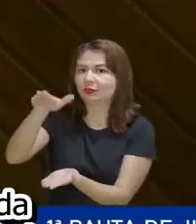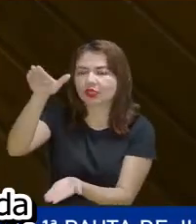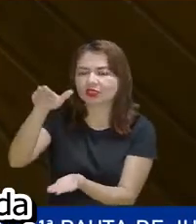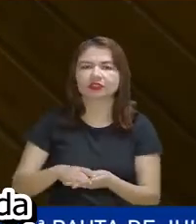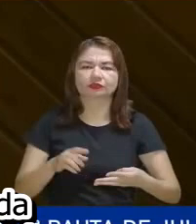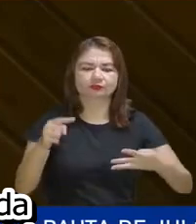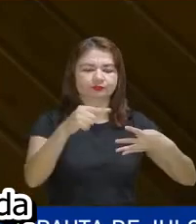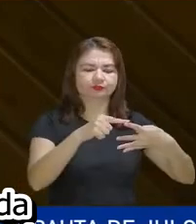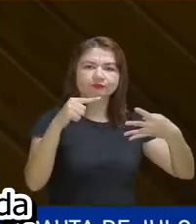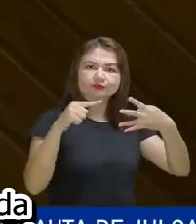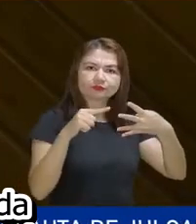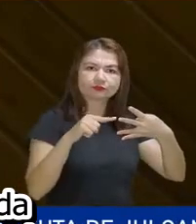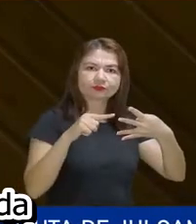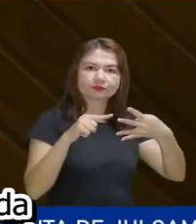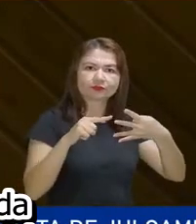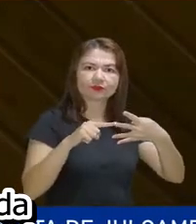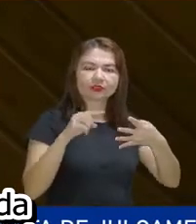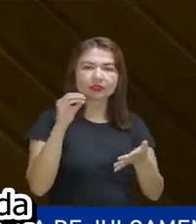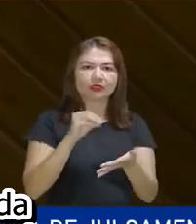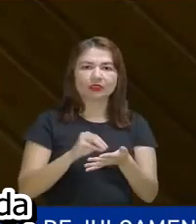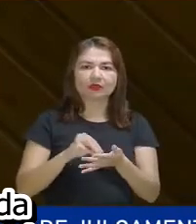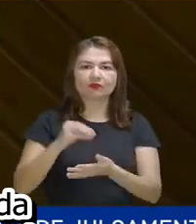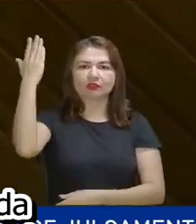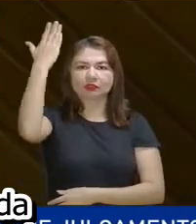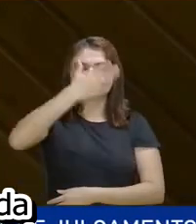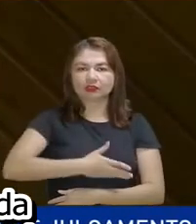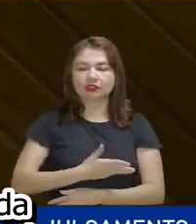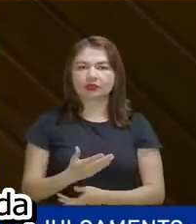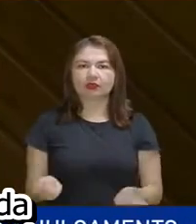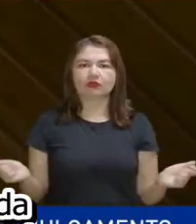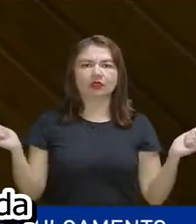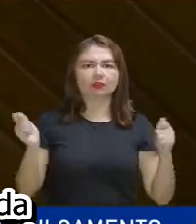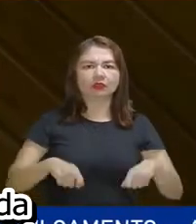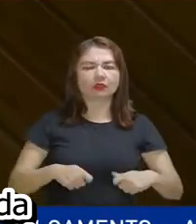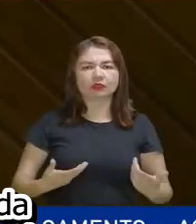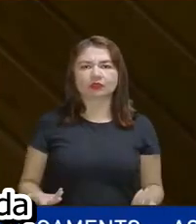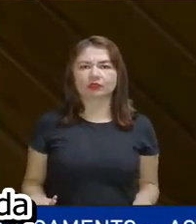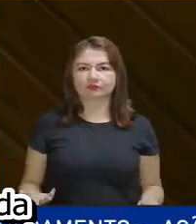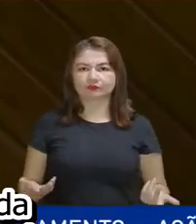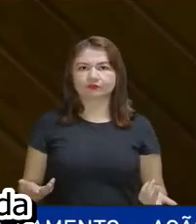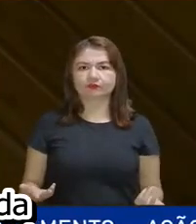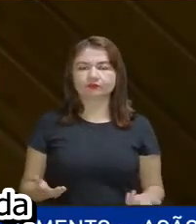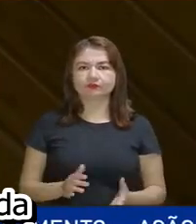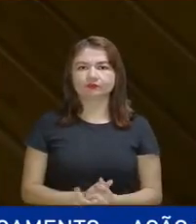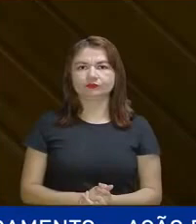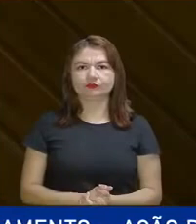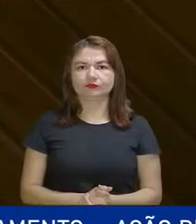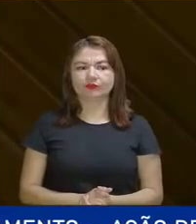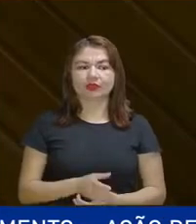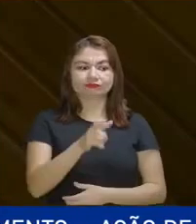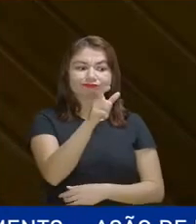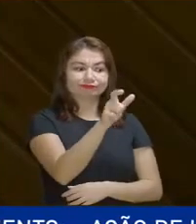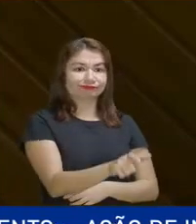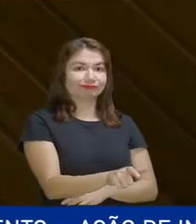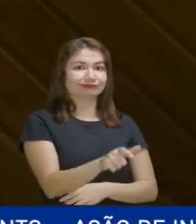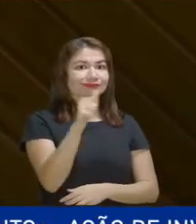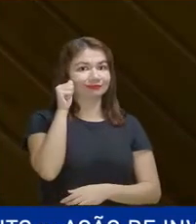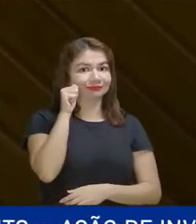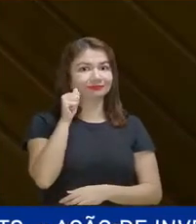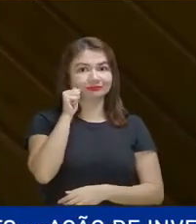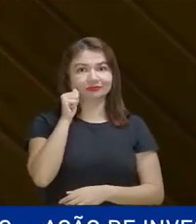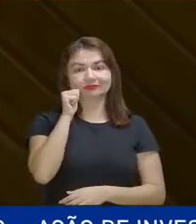Excelência, seria a ausência completa da comprovação da potencialidade lesiva atribuída à ré. Até